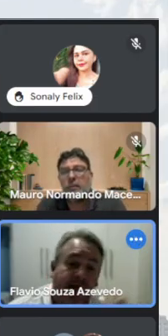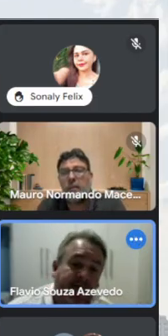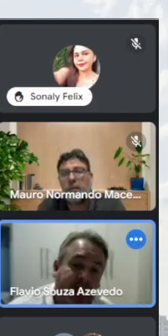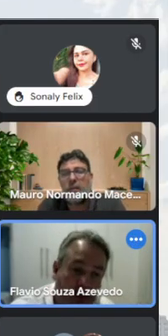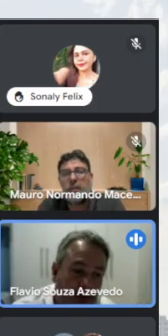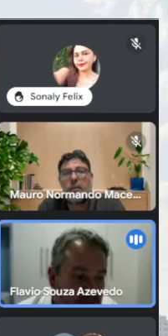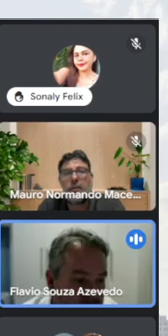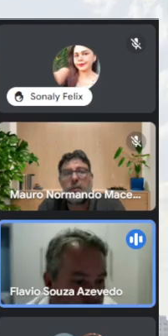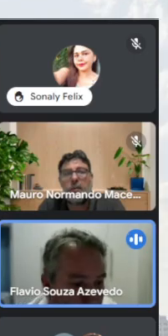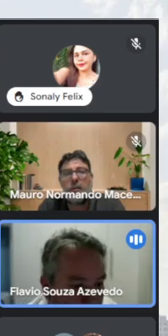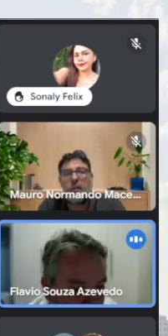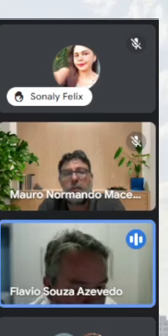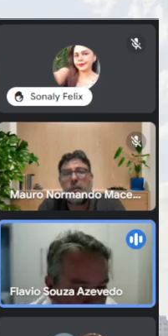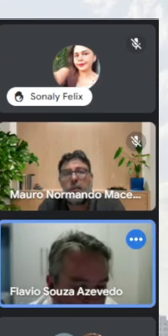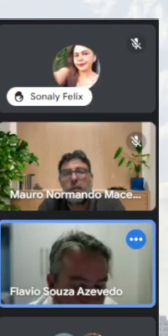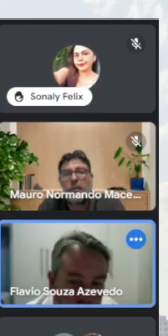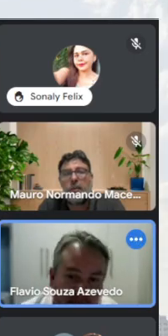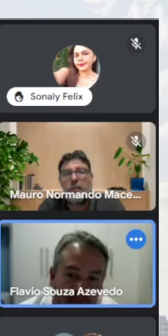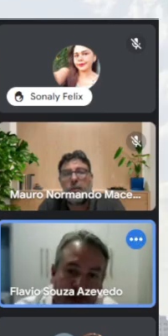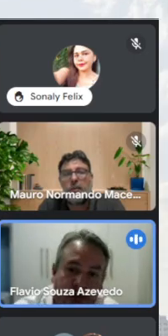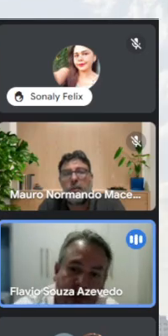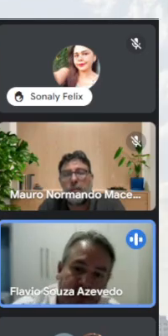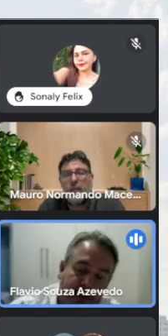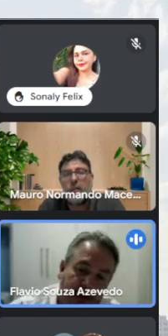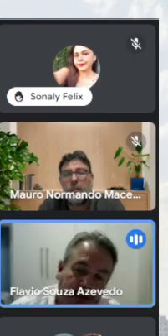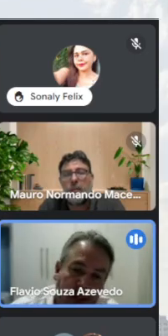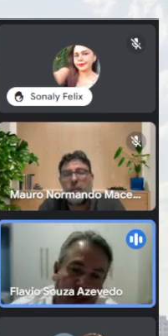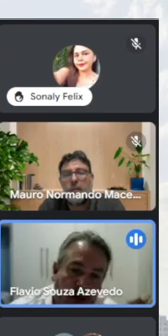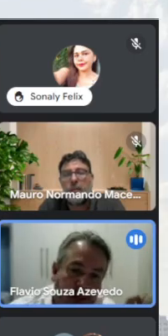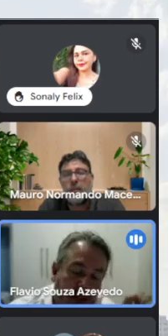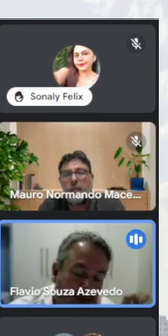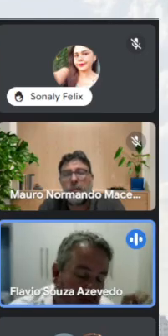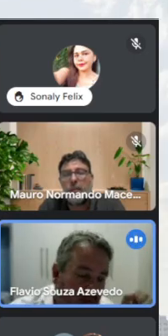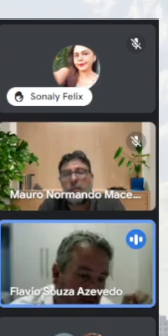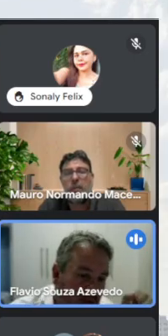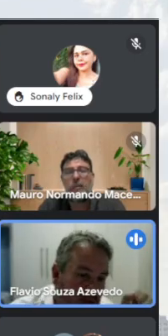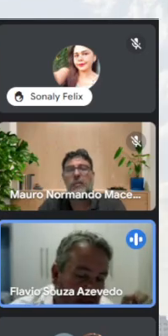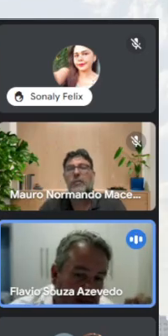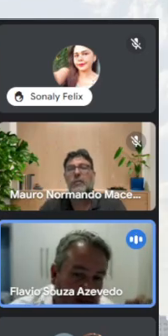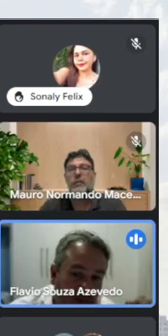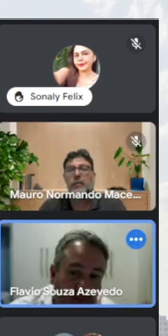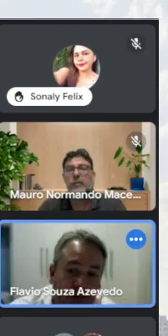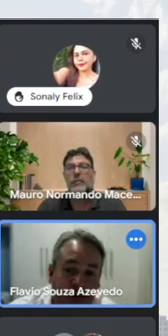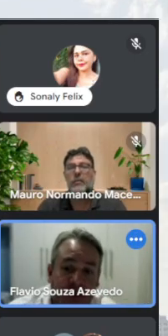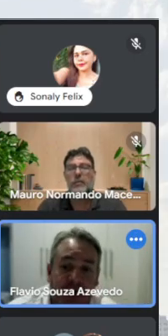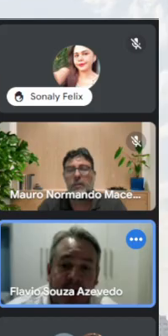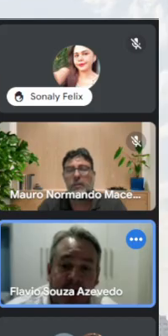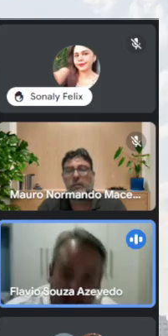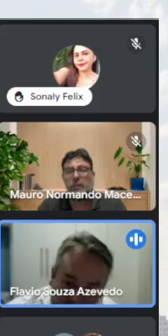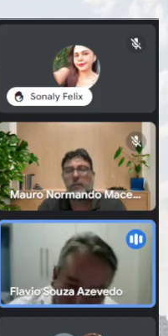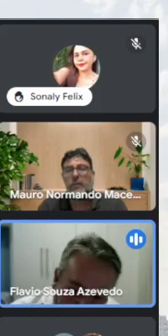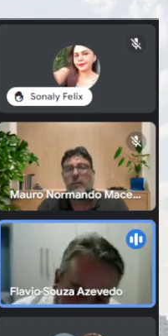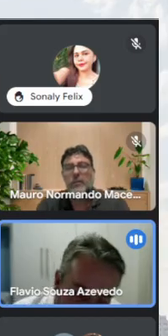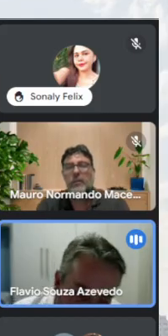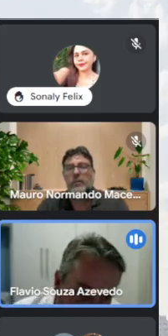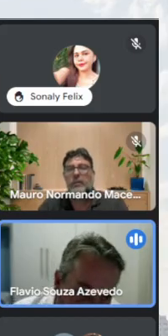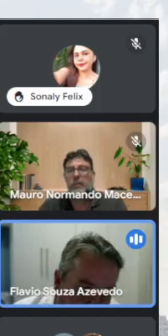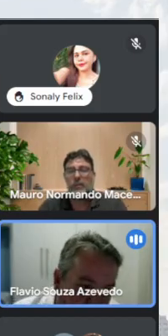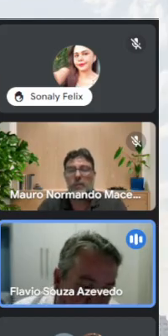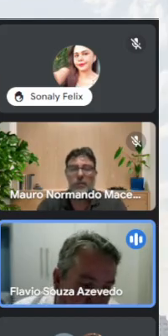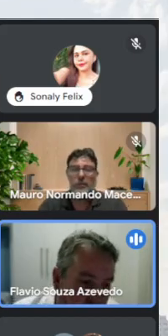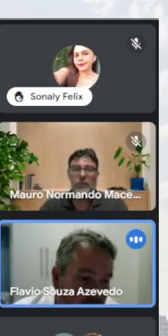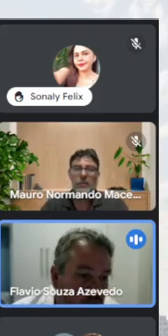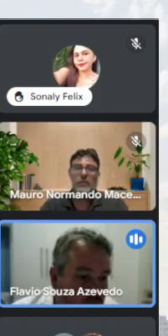tem. Então, a eficiência aumentou, né? Então, você vê que tem realmente uma limitação. E tem uma